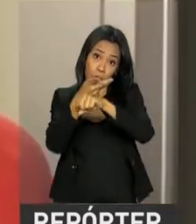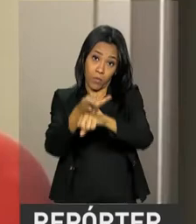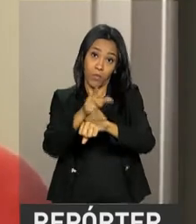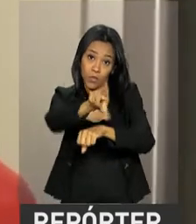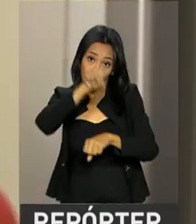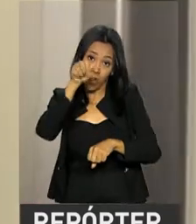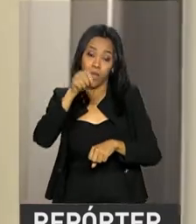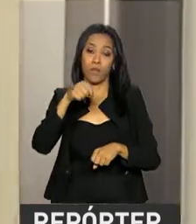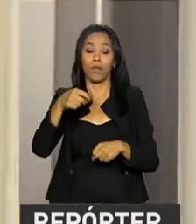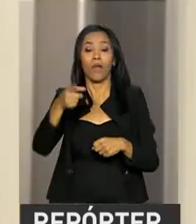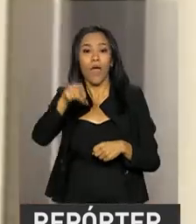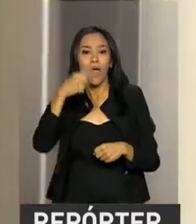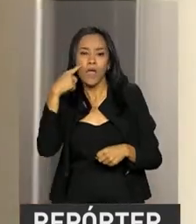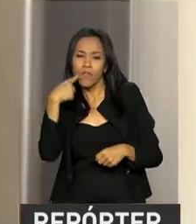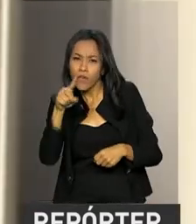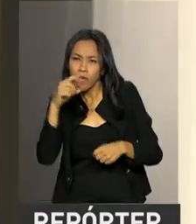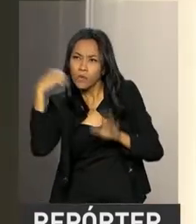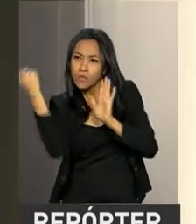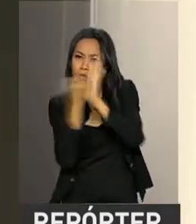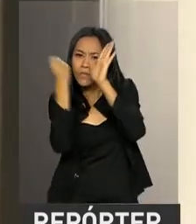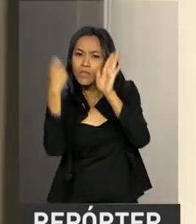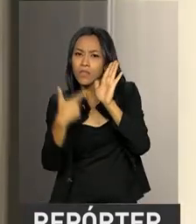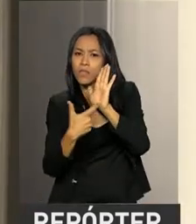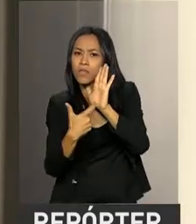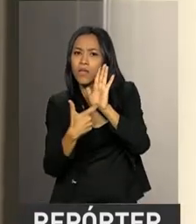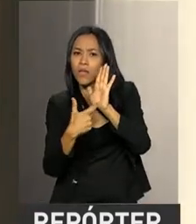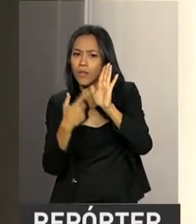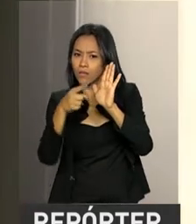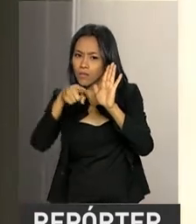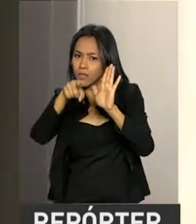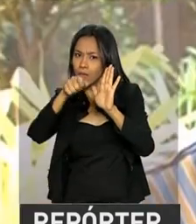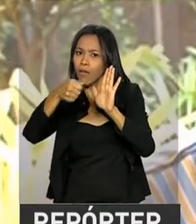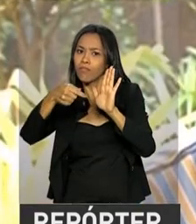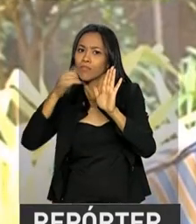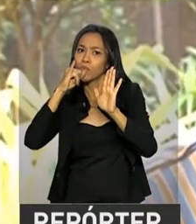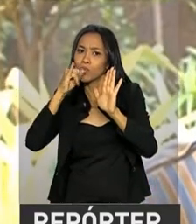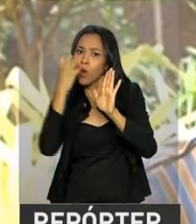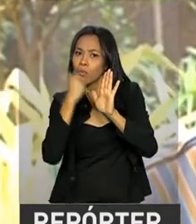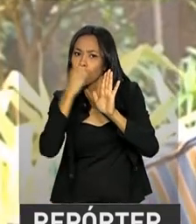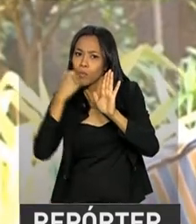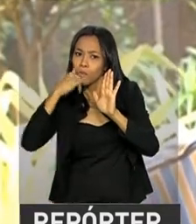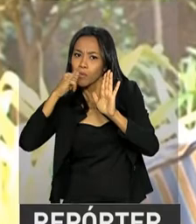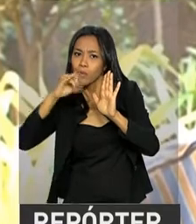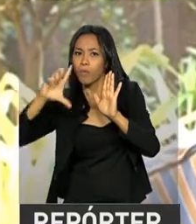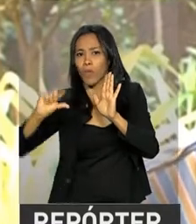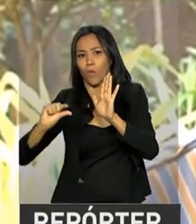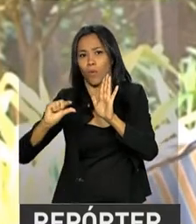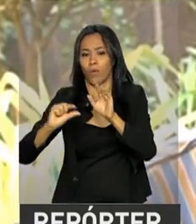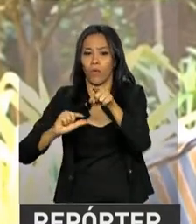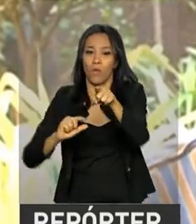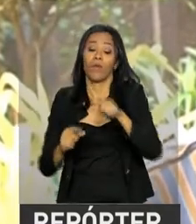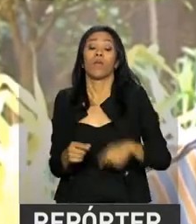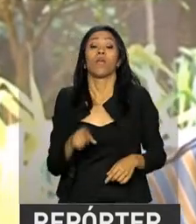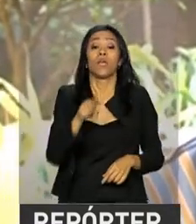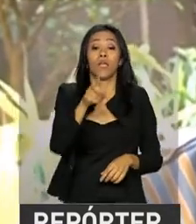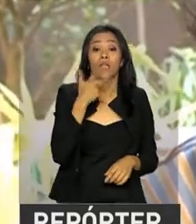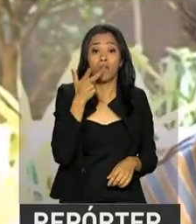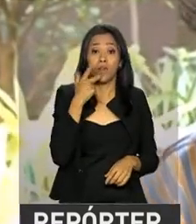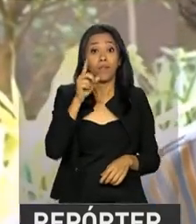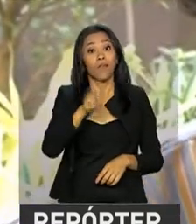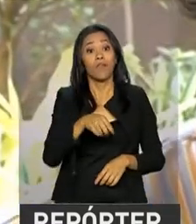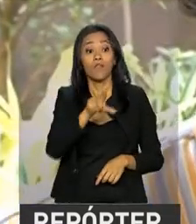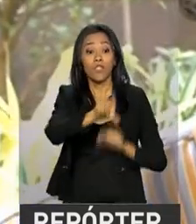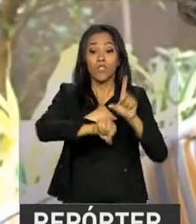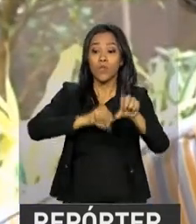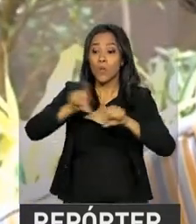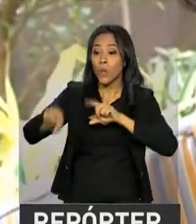sempre bom observar o selo a do programa brasileiro de etiquetagem a principal orientação é dar preferência aos produtos com a